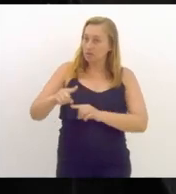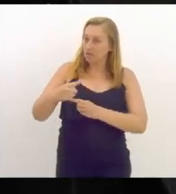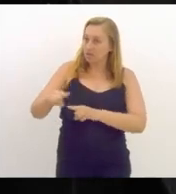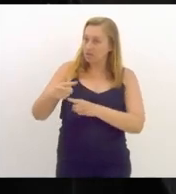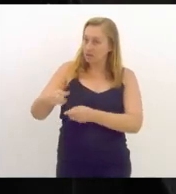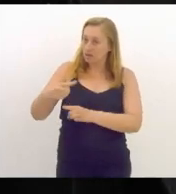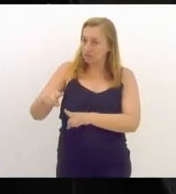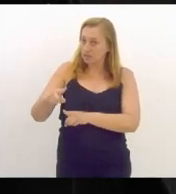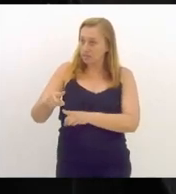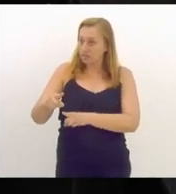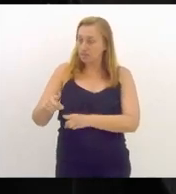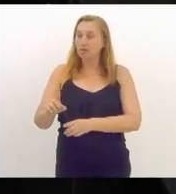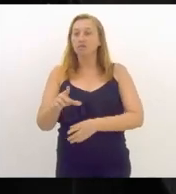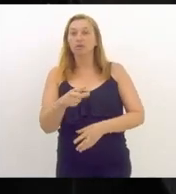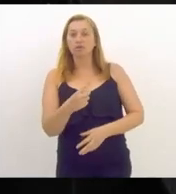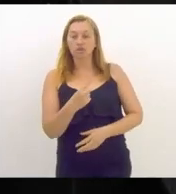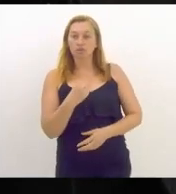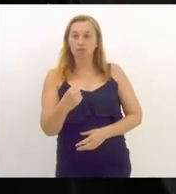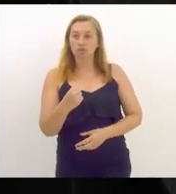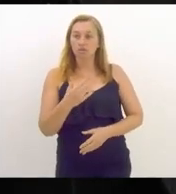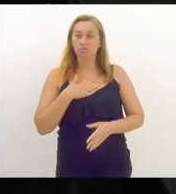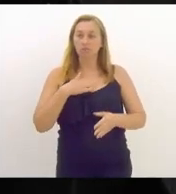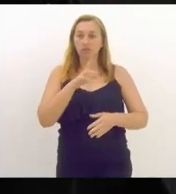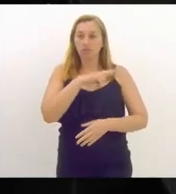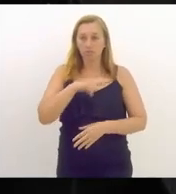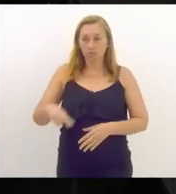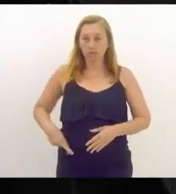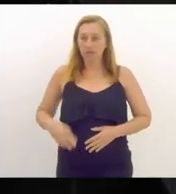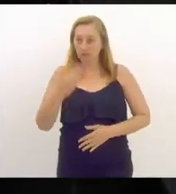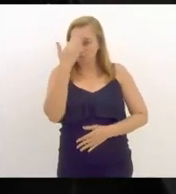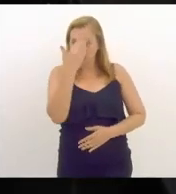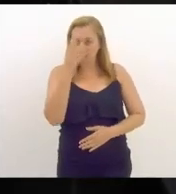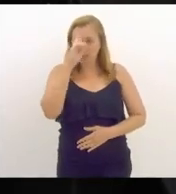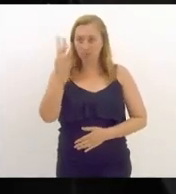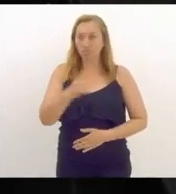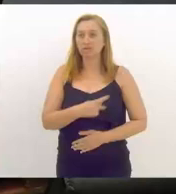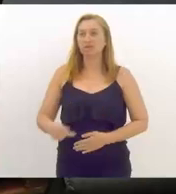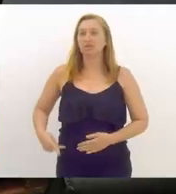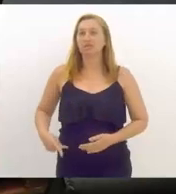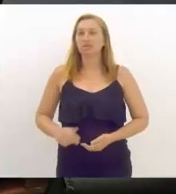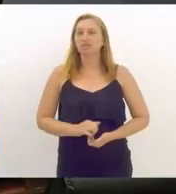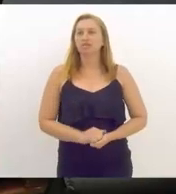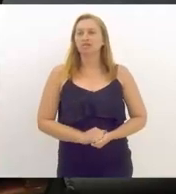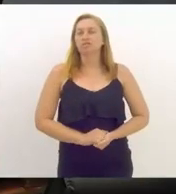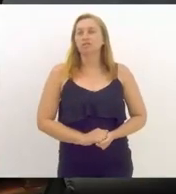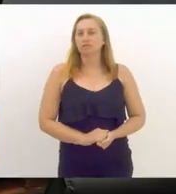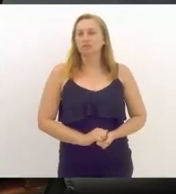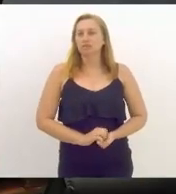por essa decisão republicana Muito obrigado senhor presidente